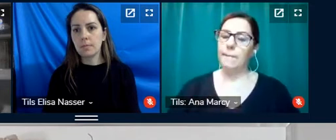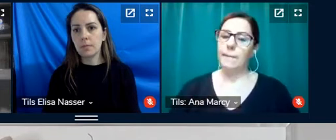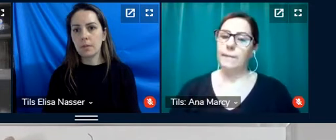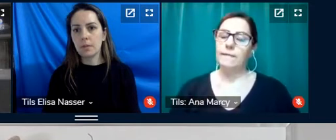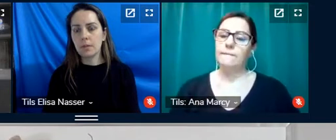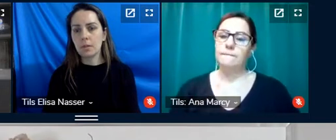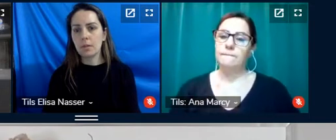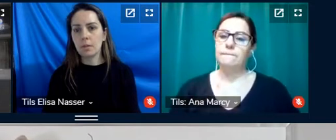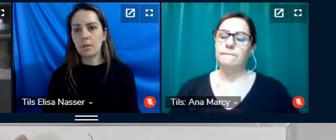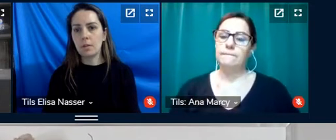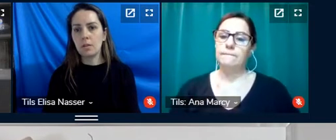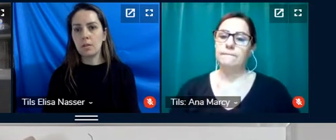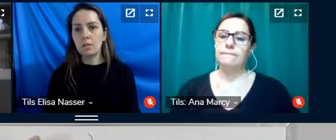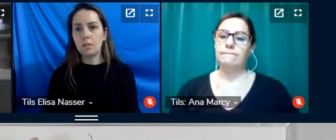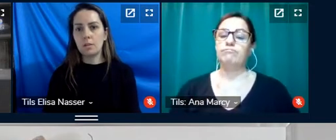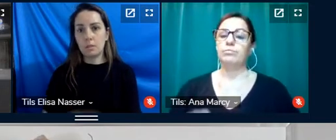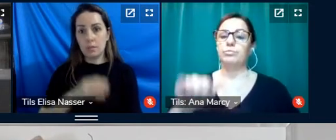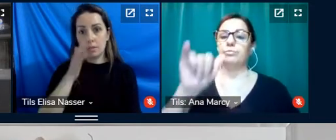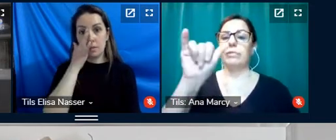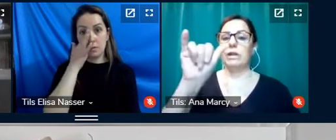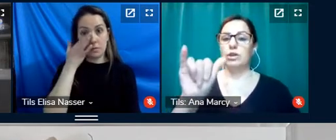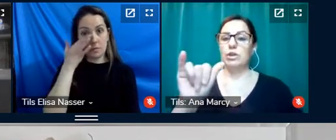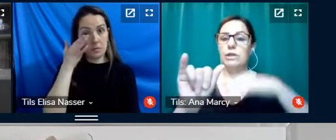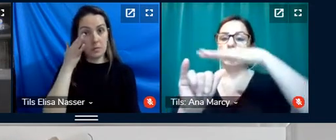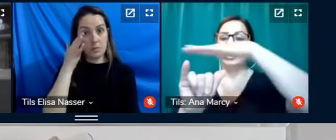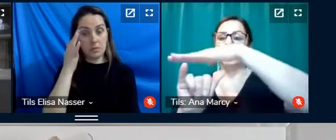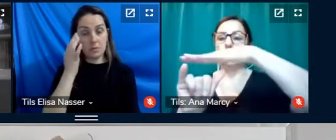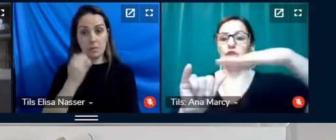no eixo cartesiano.